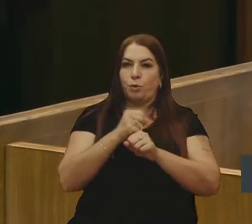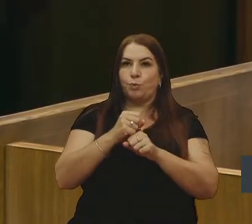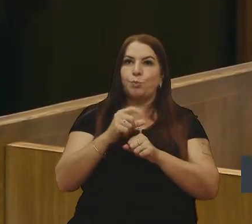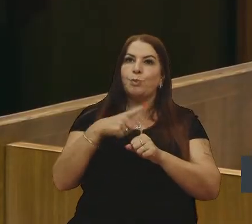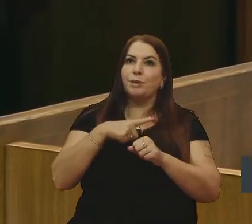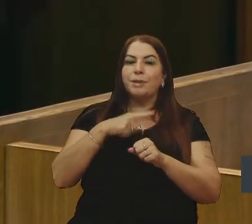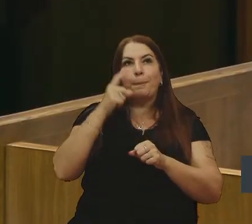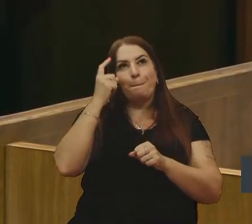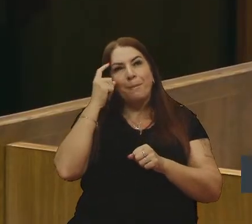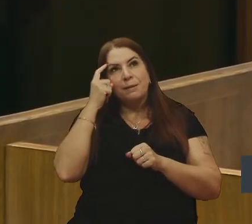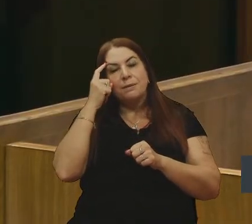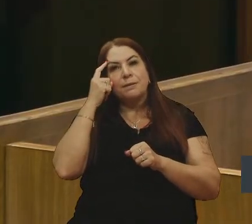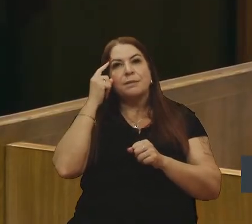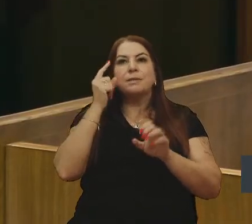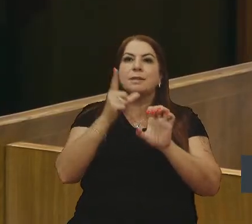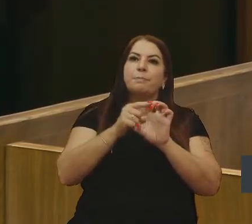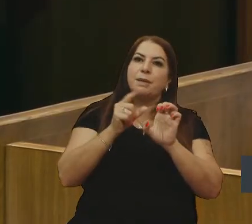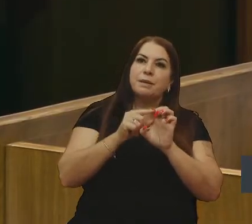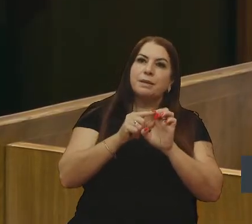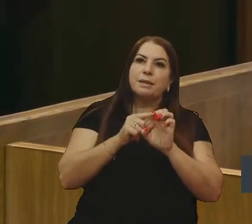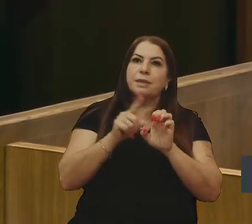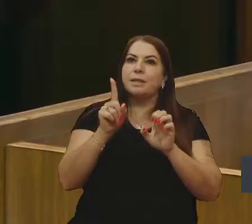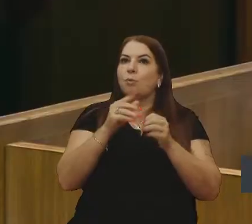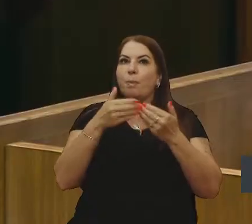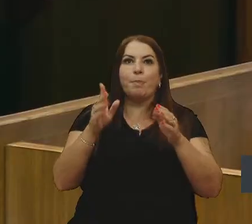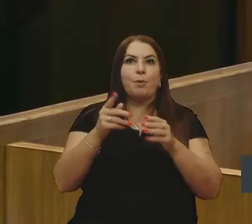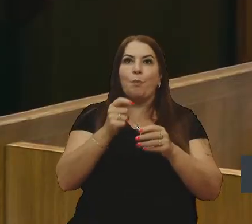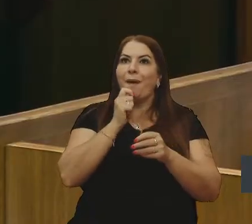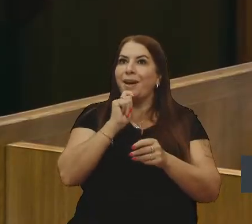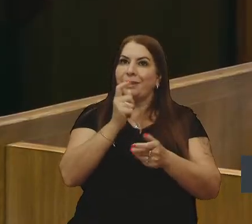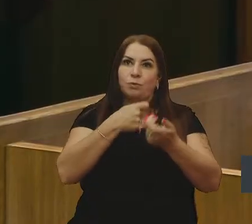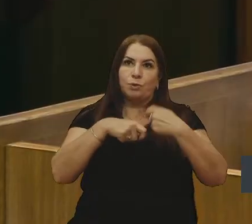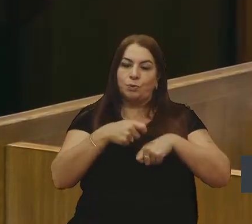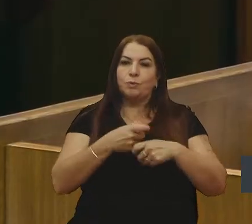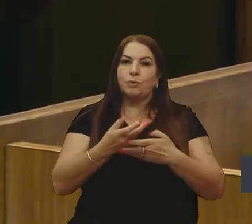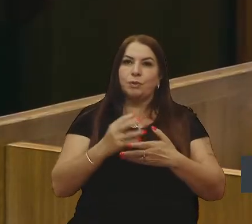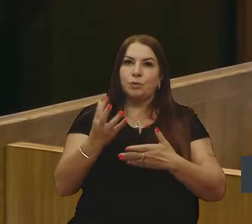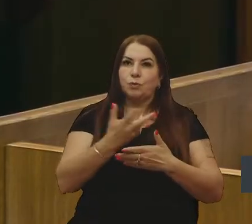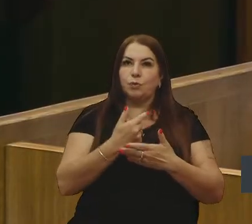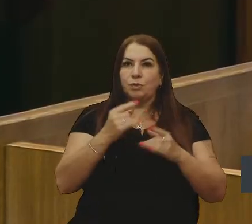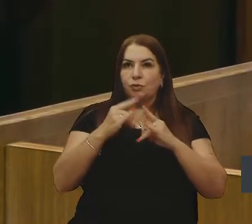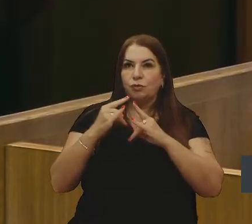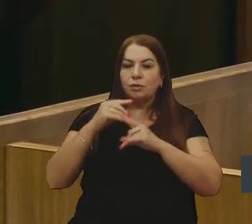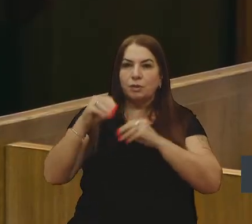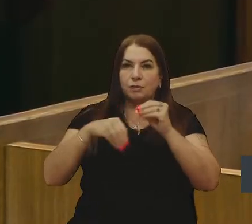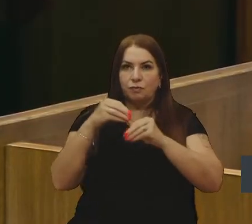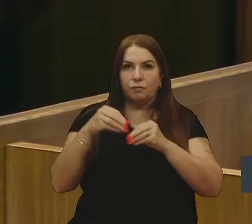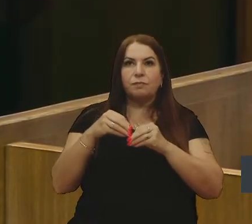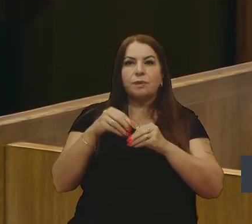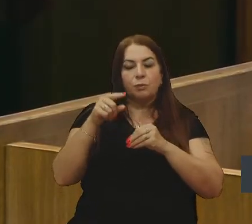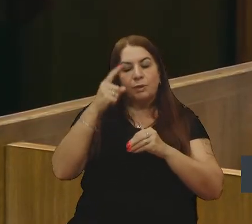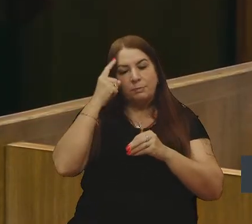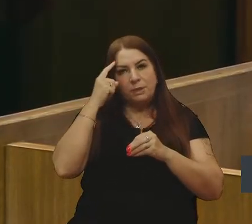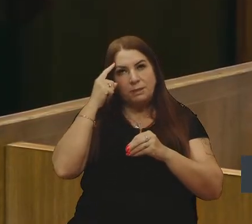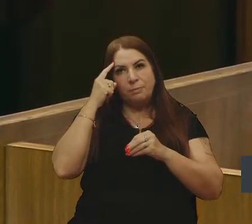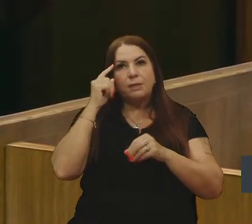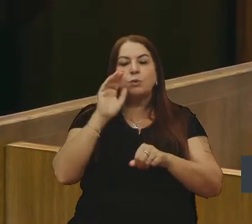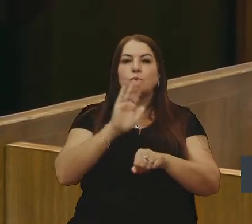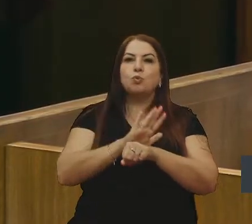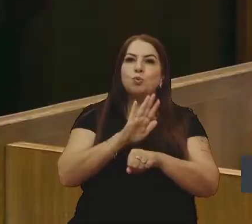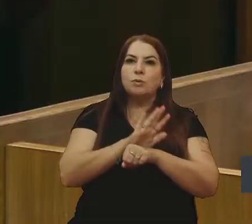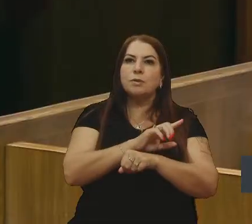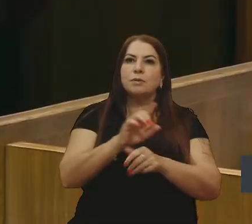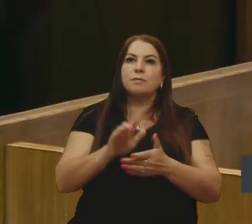está pensando em empreender e não abriu o seu negócio, né? Então, todas as entidades envolvidas com esse pensamento de